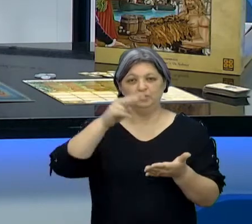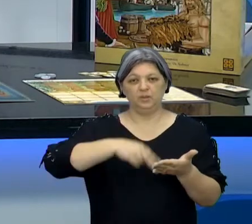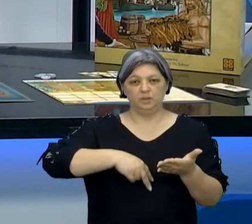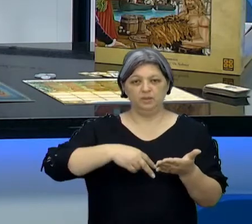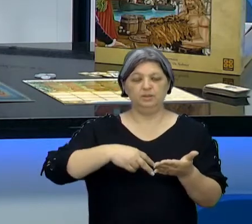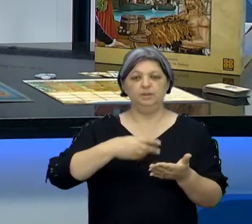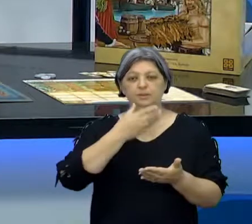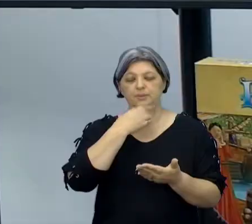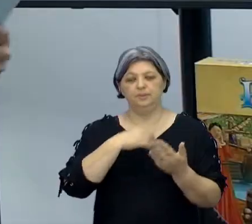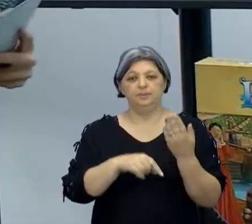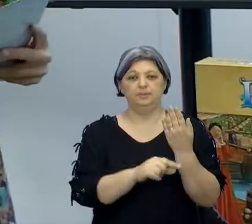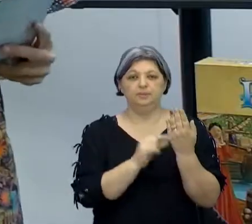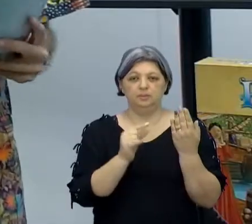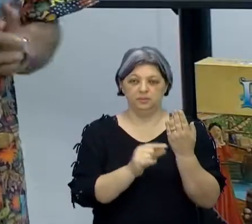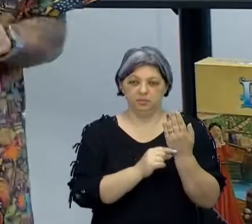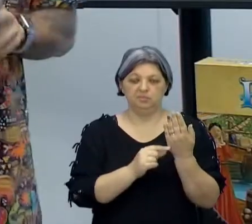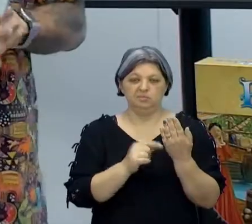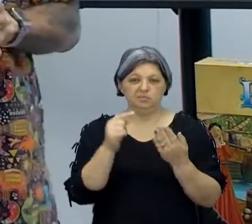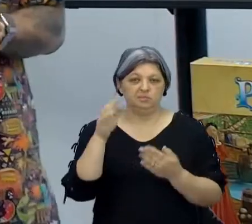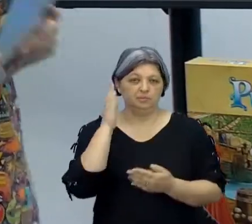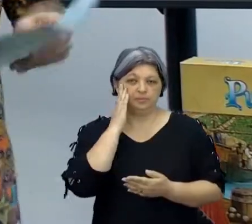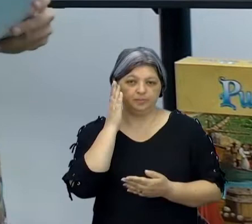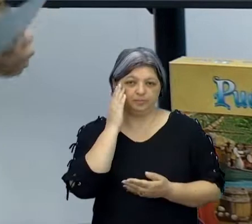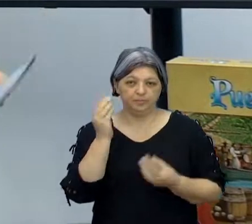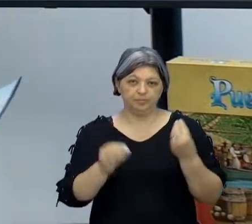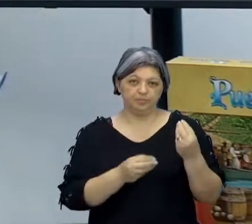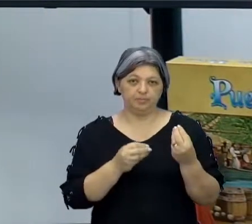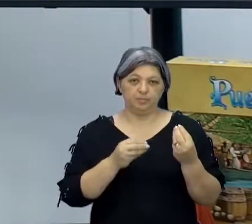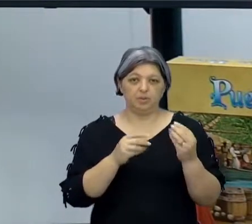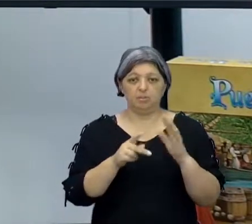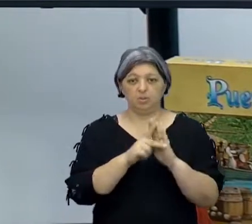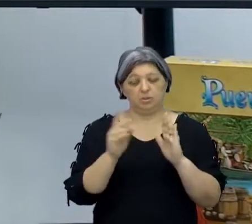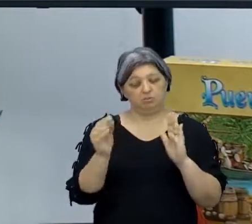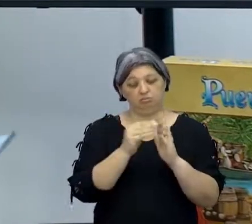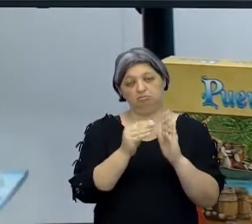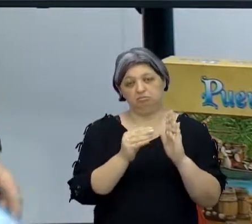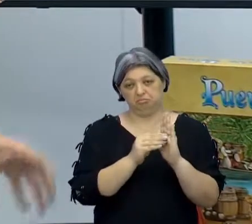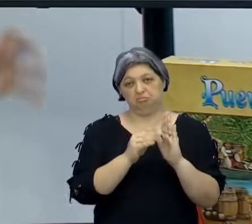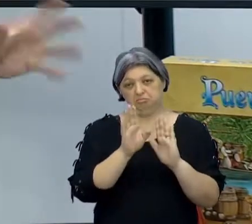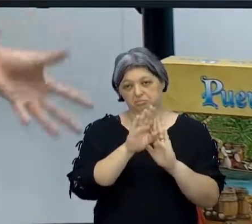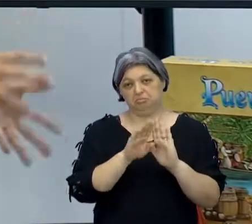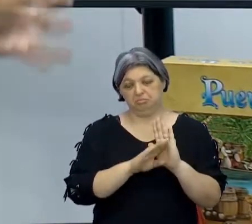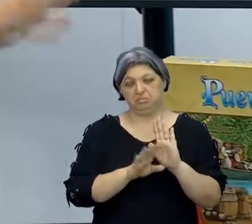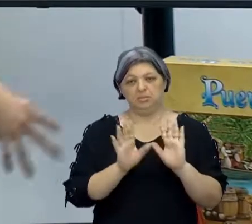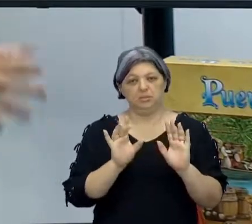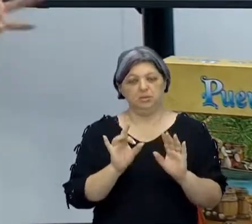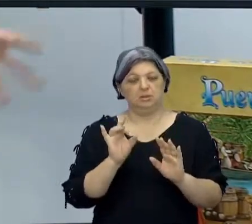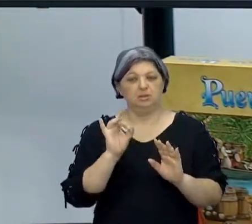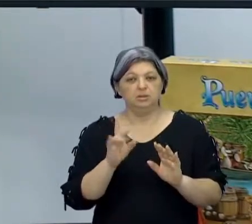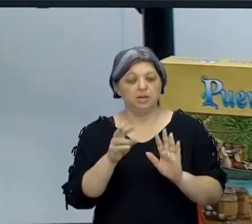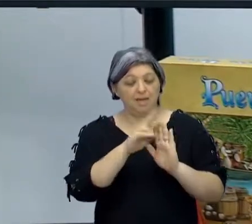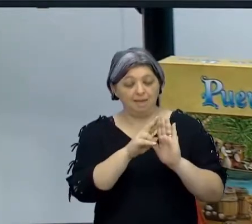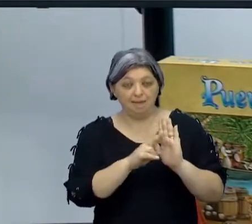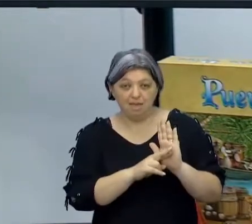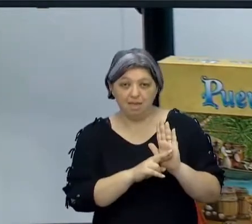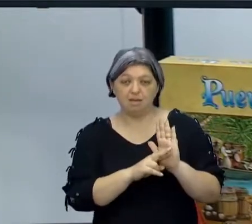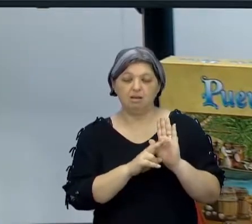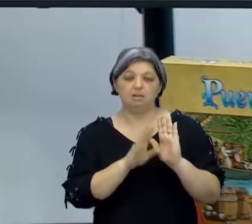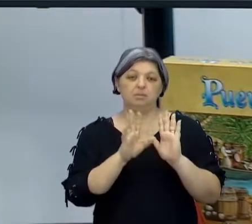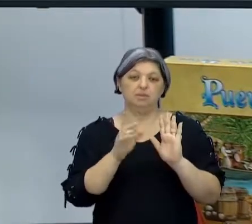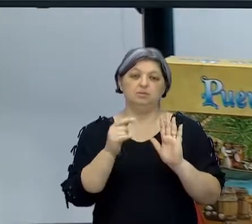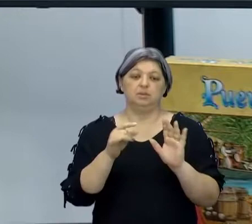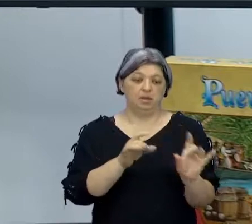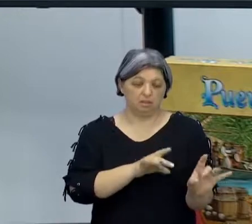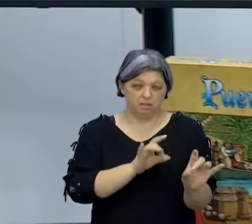Puerto Rico para vocês terem essa noção, que é uma coisa interessante de colocar no seu manual. Você dá uma introduzida não necessariamente nas regras, não necessariamente na